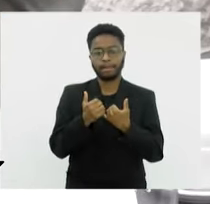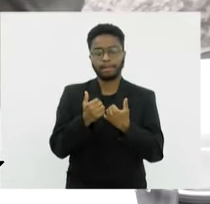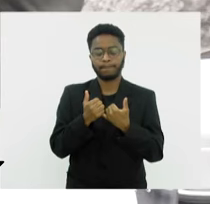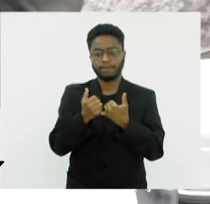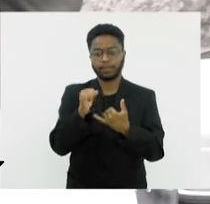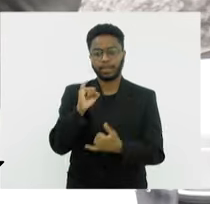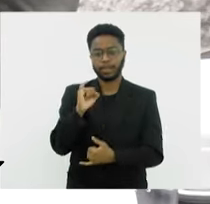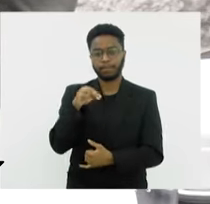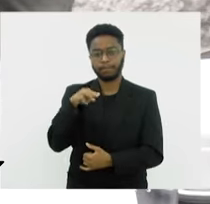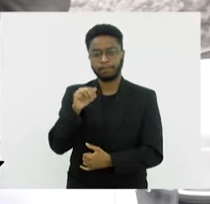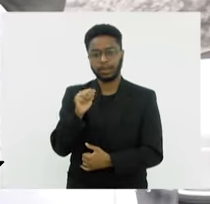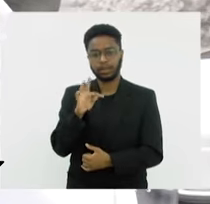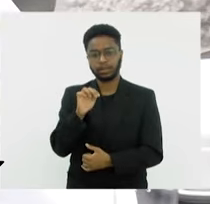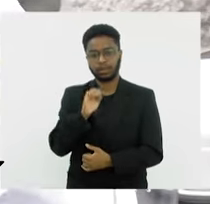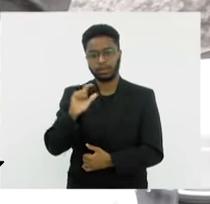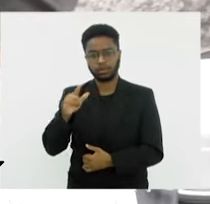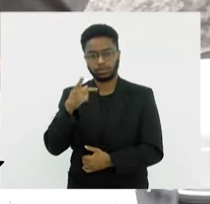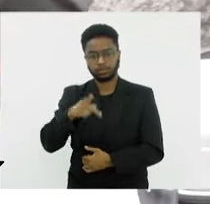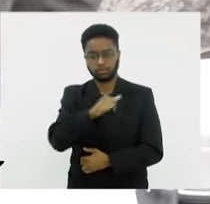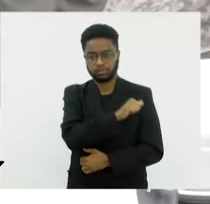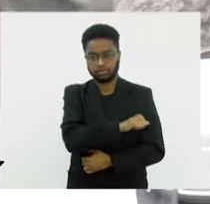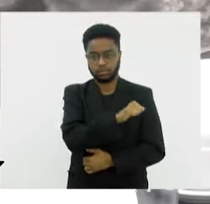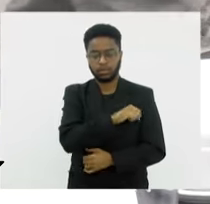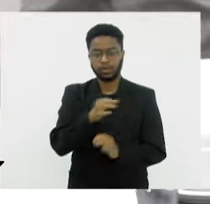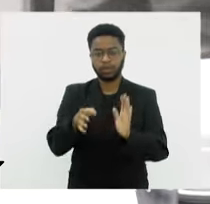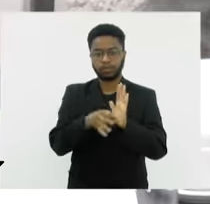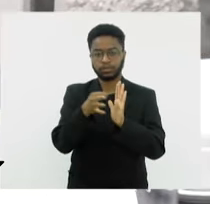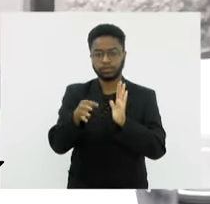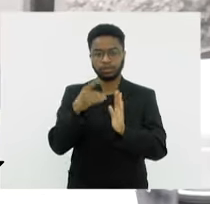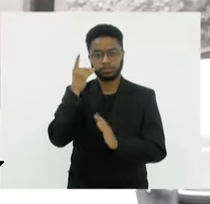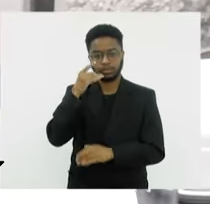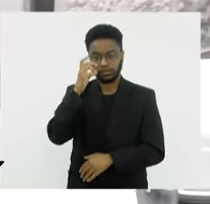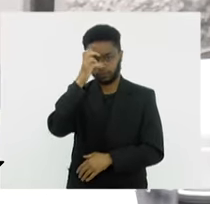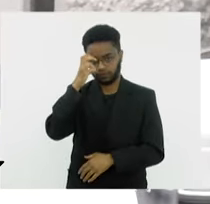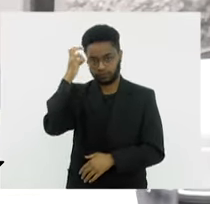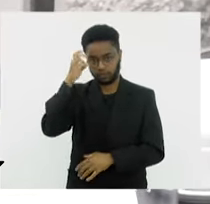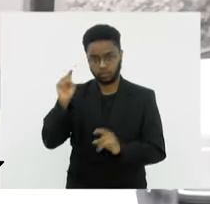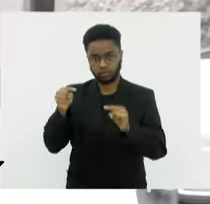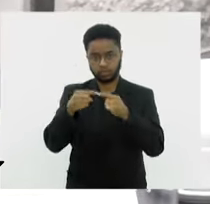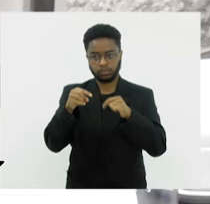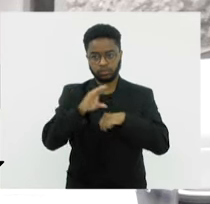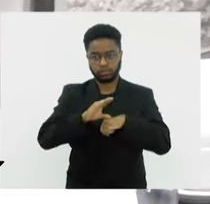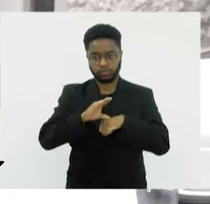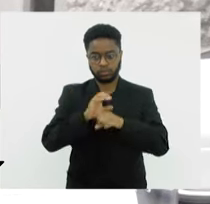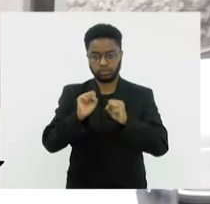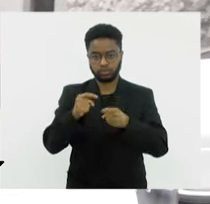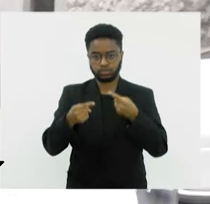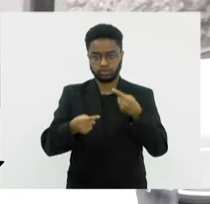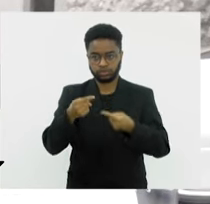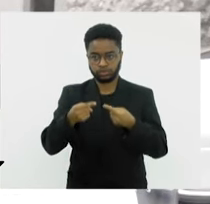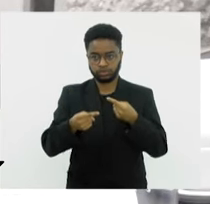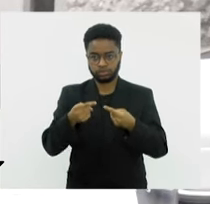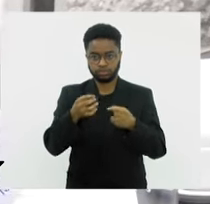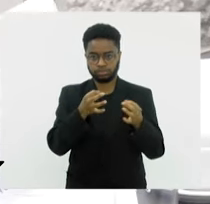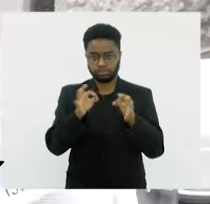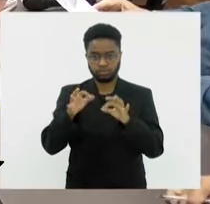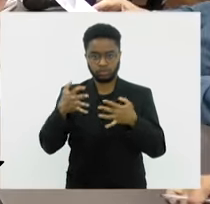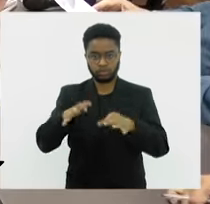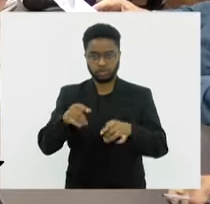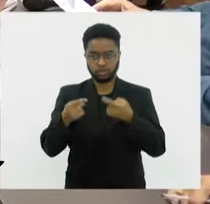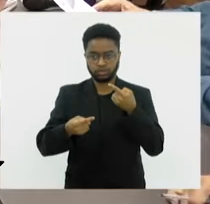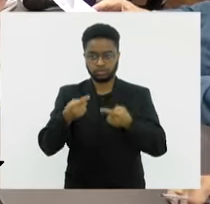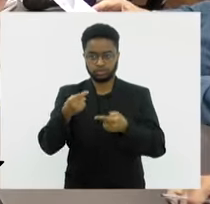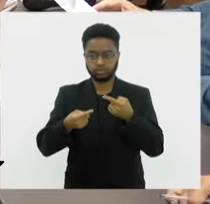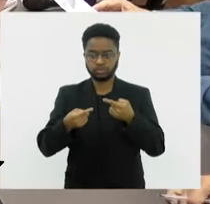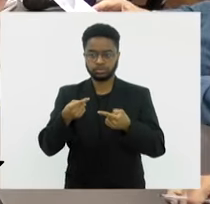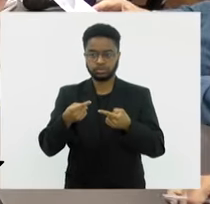eu ver quem é o parecerista. Era a deputada Verônica Lima, o parecer é pela constitucionalidade. Em discussão. Não havendo quem queira